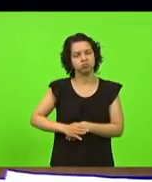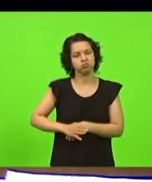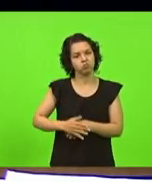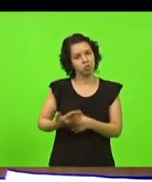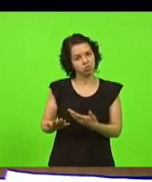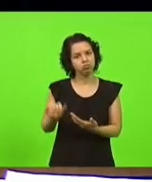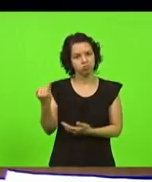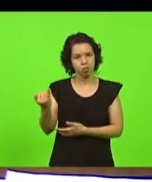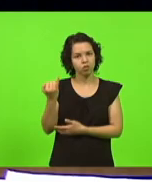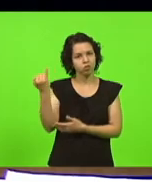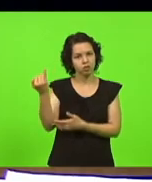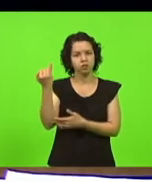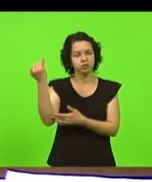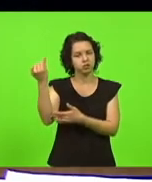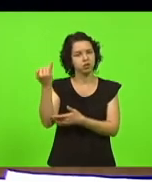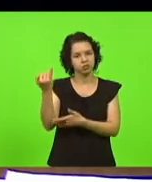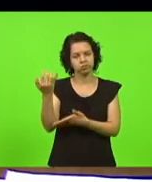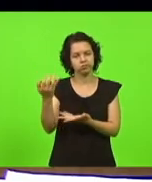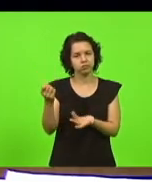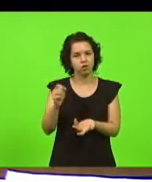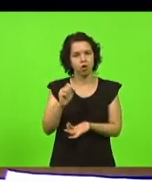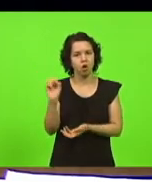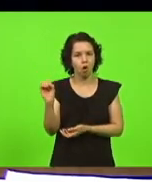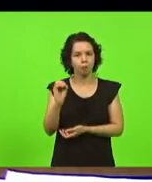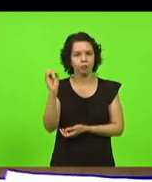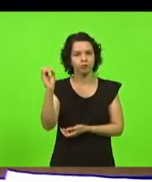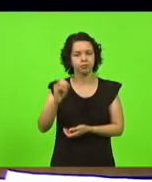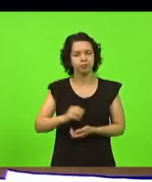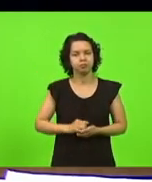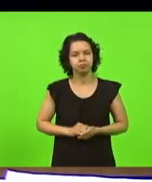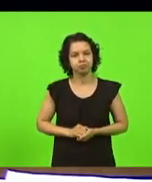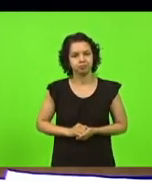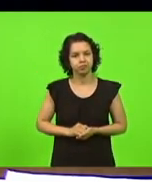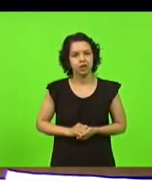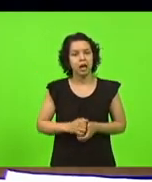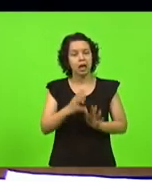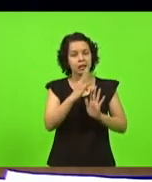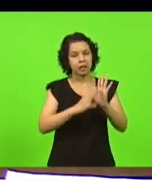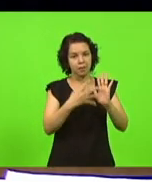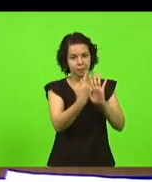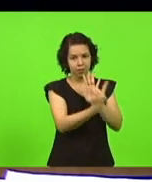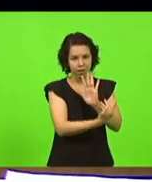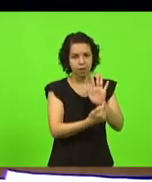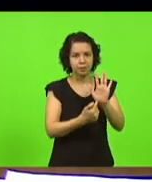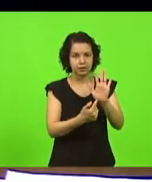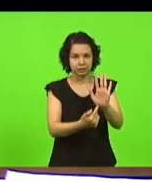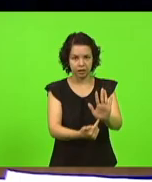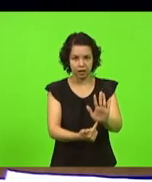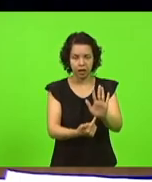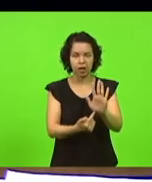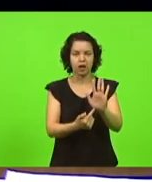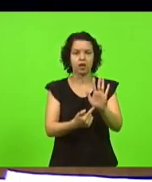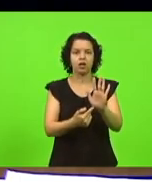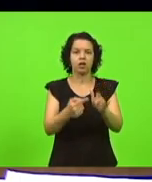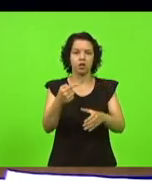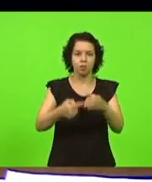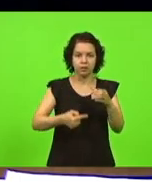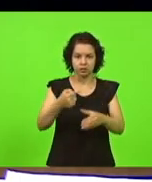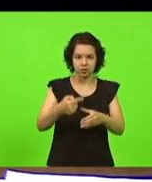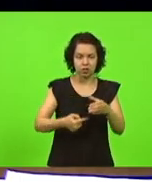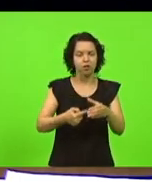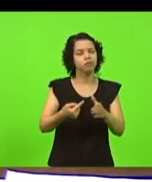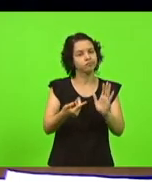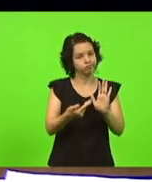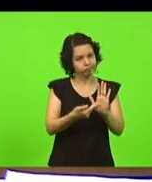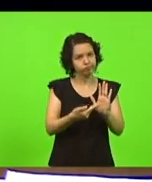professor. E a tabela apresentada pela comissão, ela merece ser aprovada. Ela